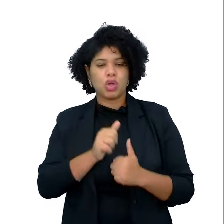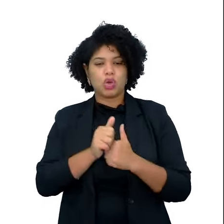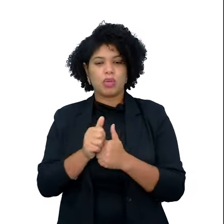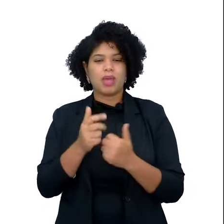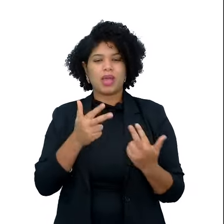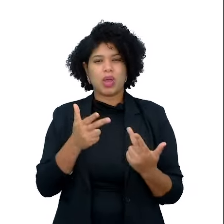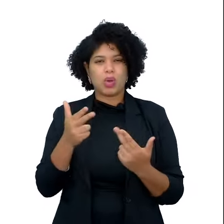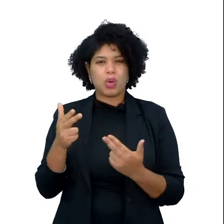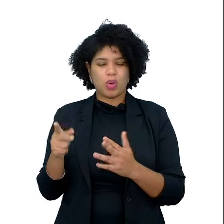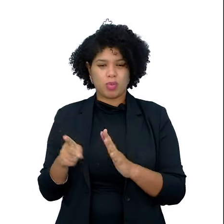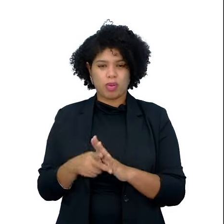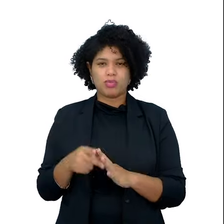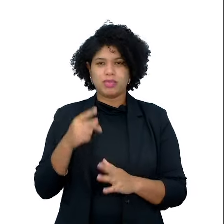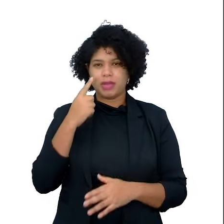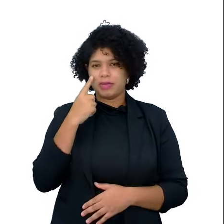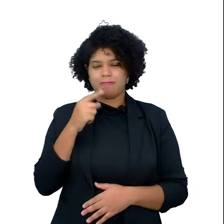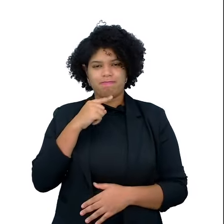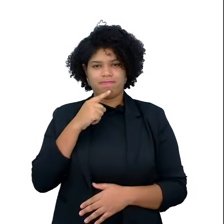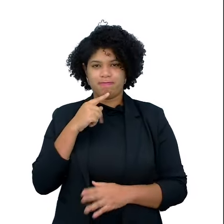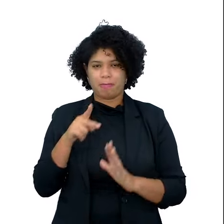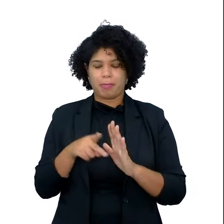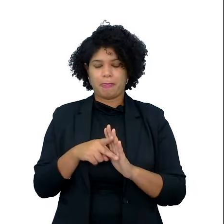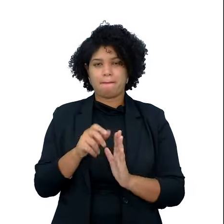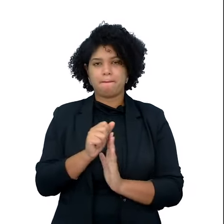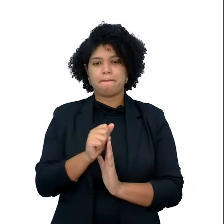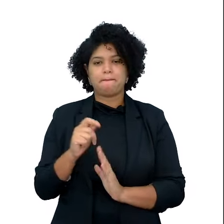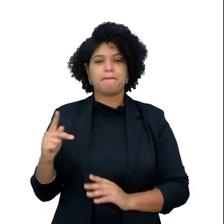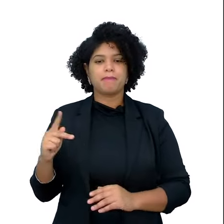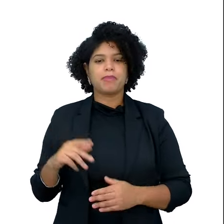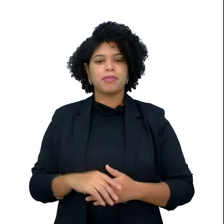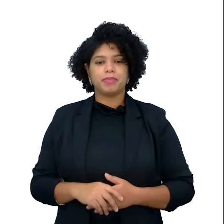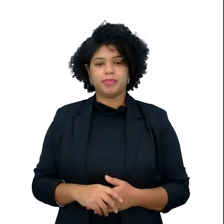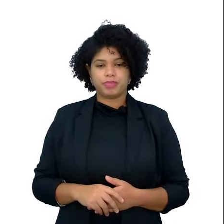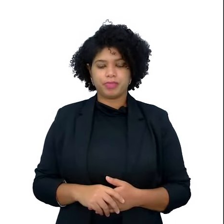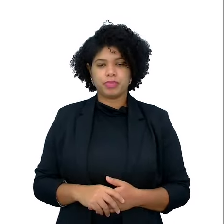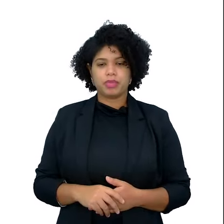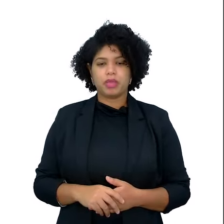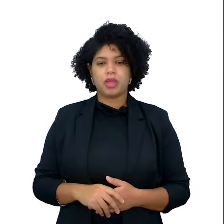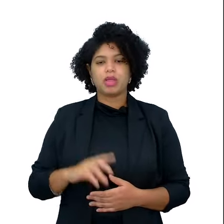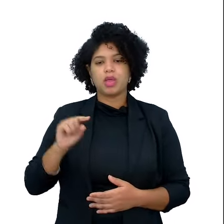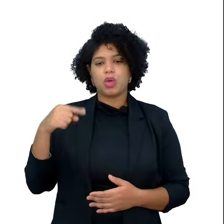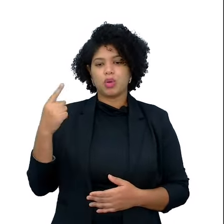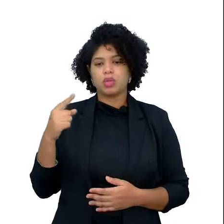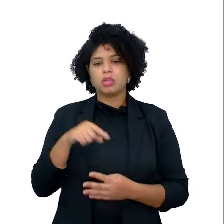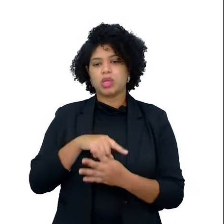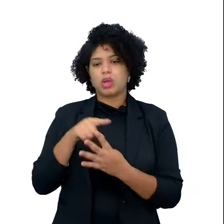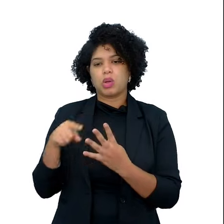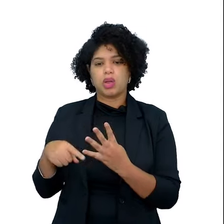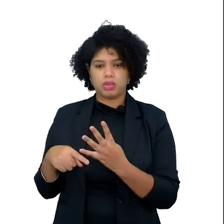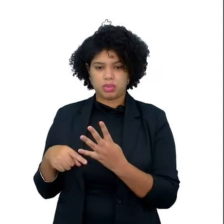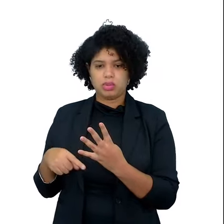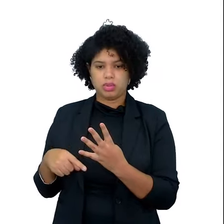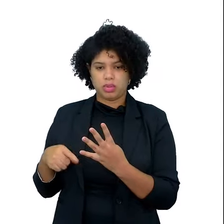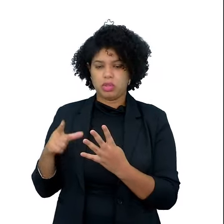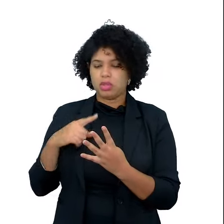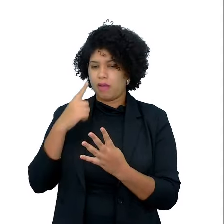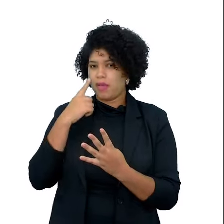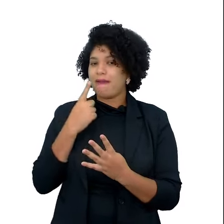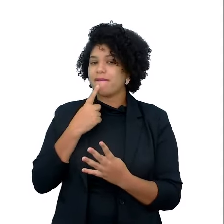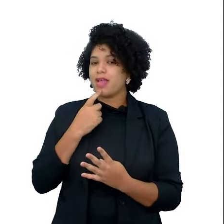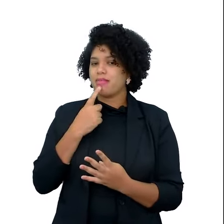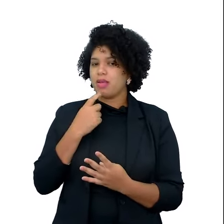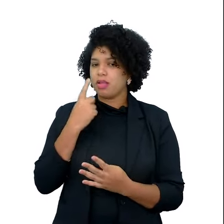dia da transmissão pelo aplicativo. Essas são as próximas formações, as que vocês estão vendo em